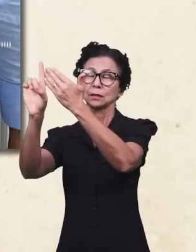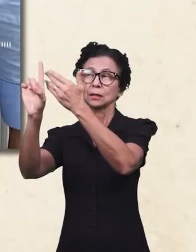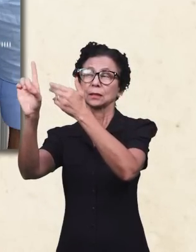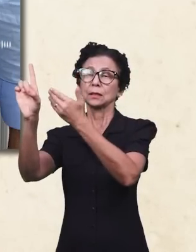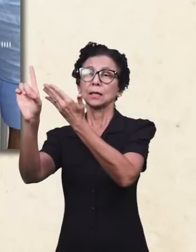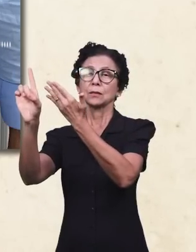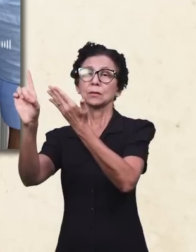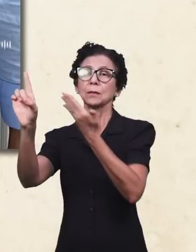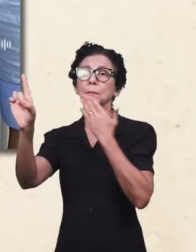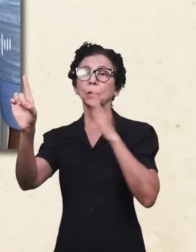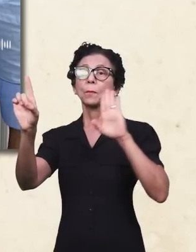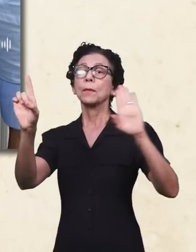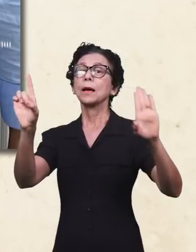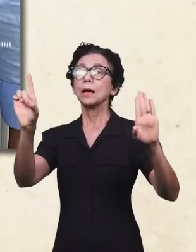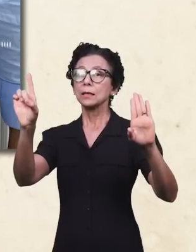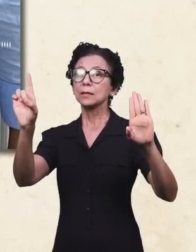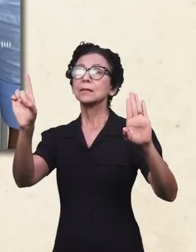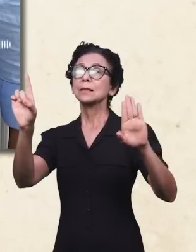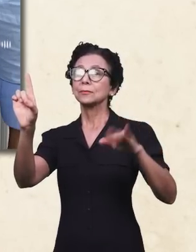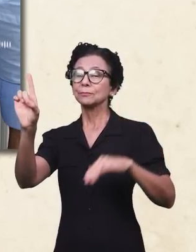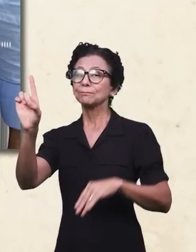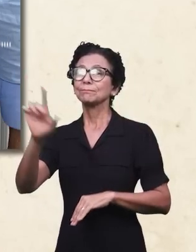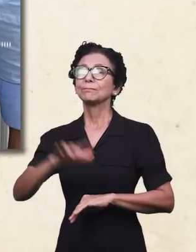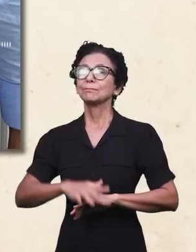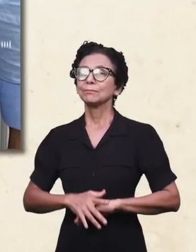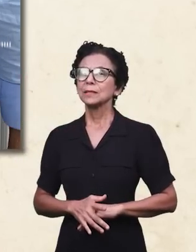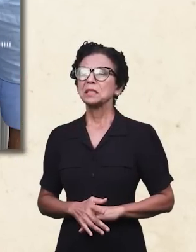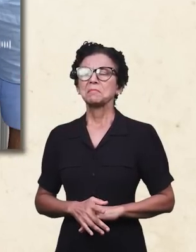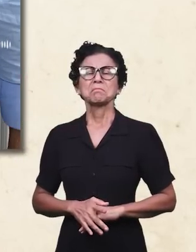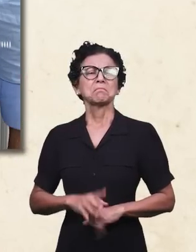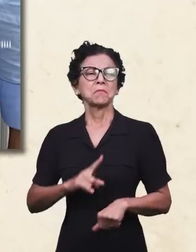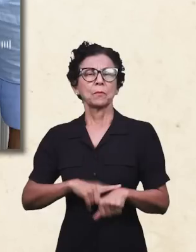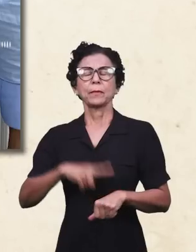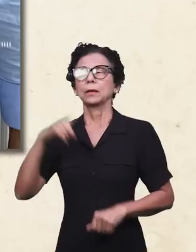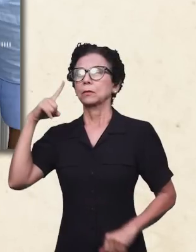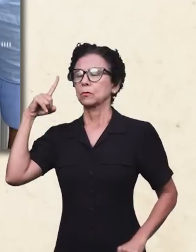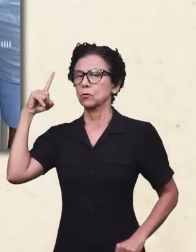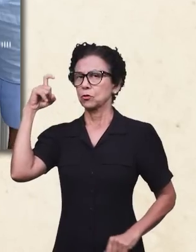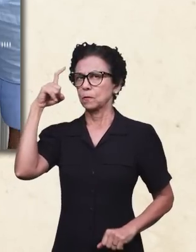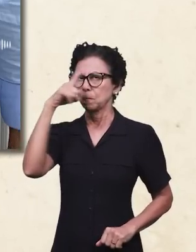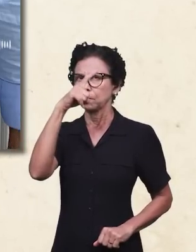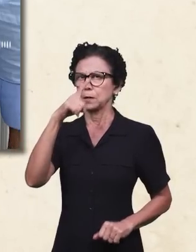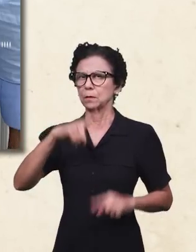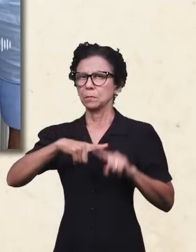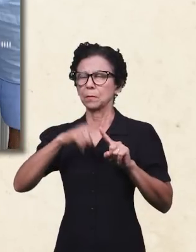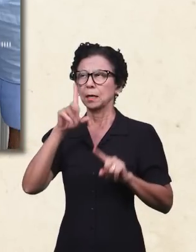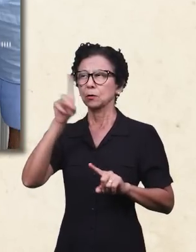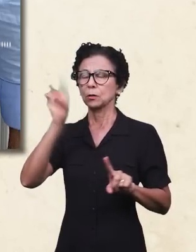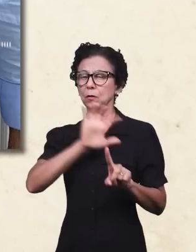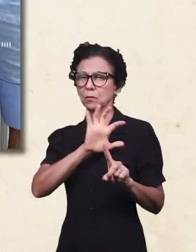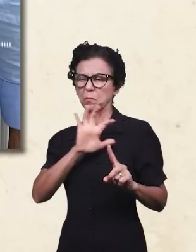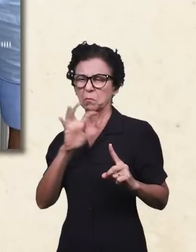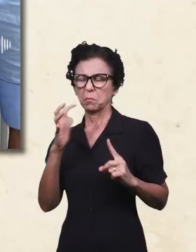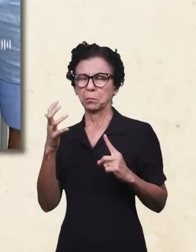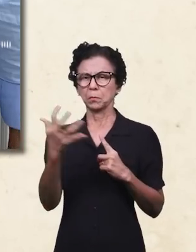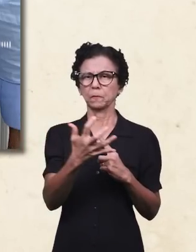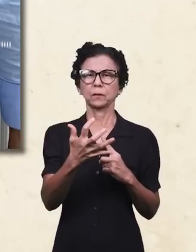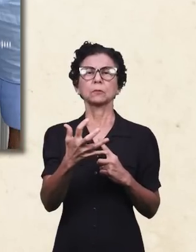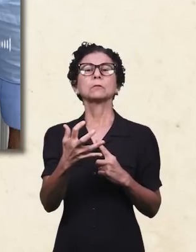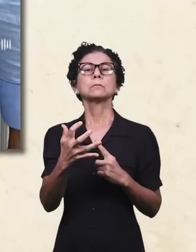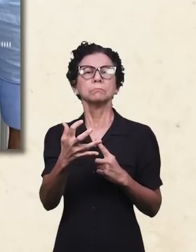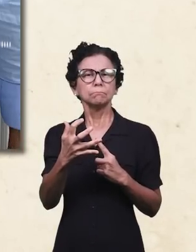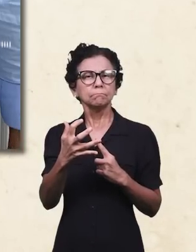nas adversidades, sua presença e provisão são constantes. Ele é um Deus